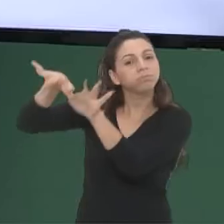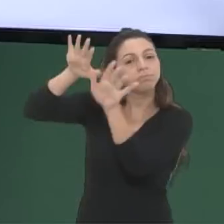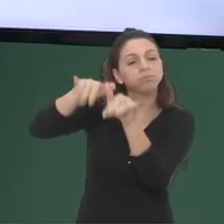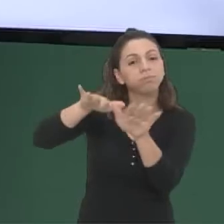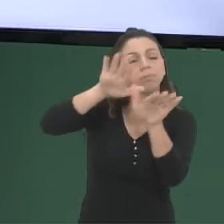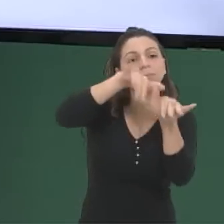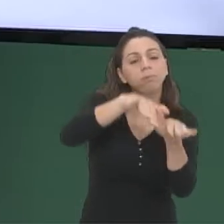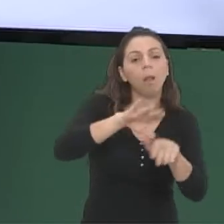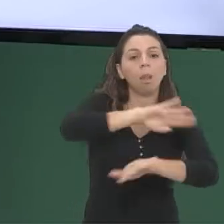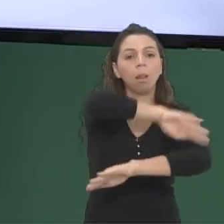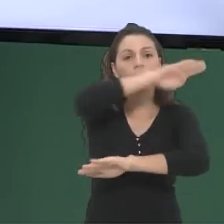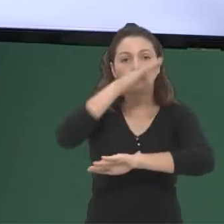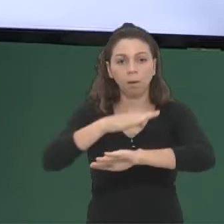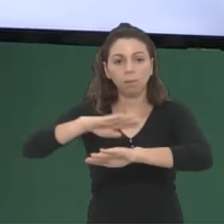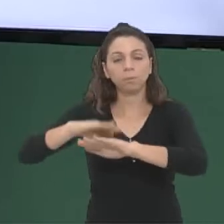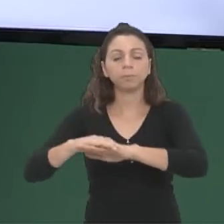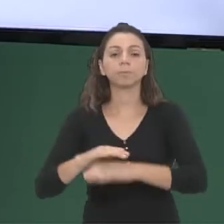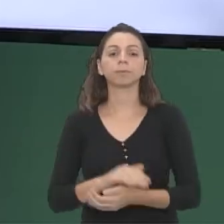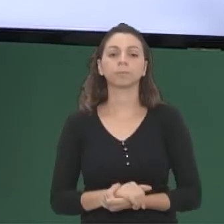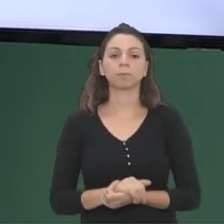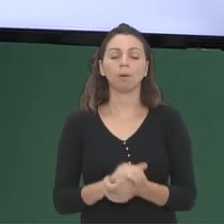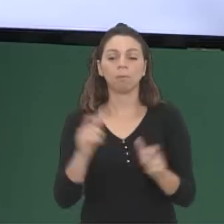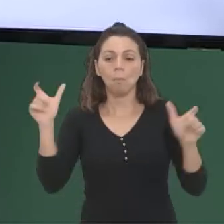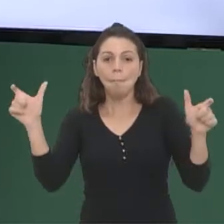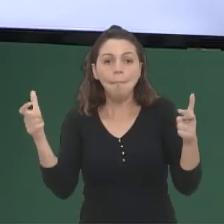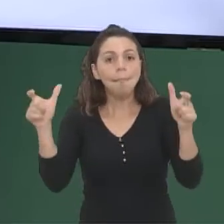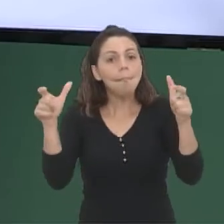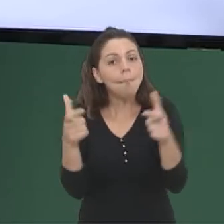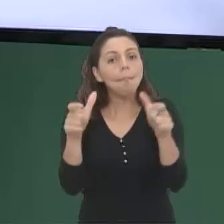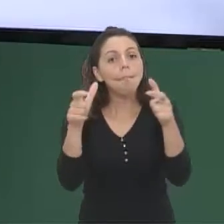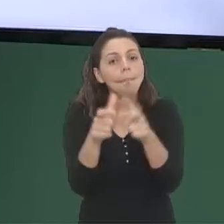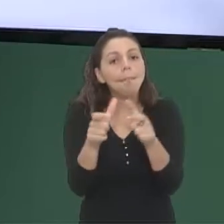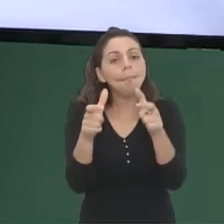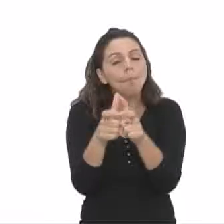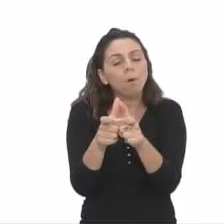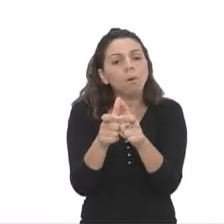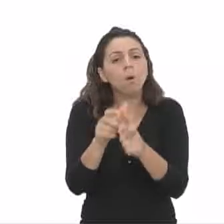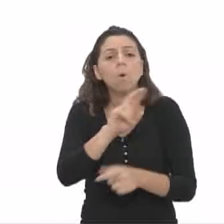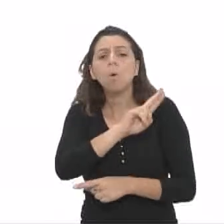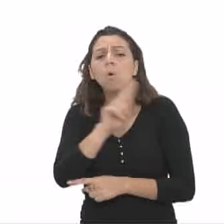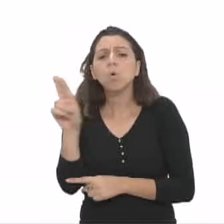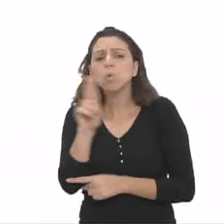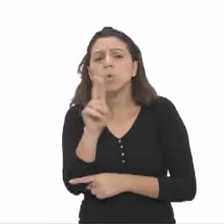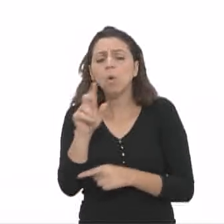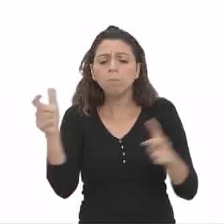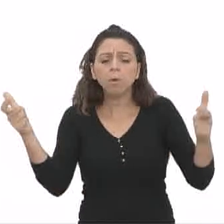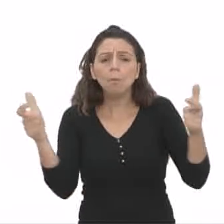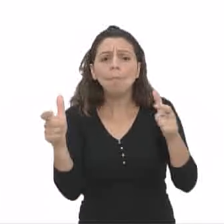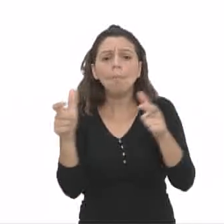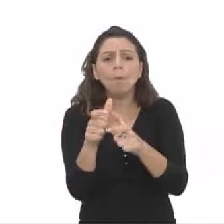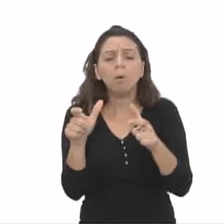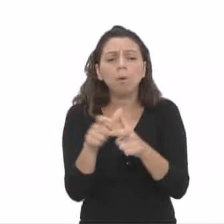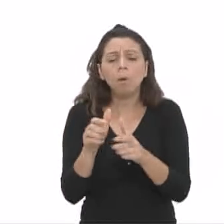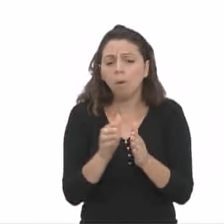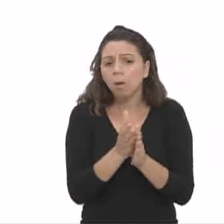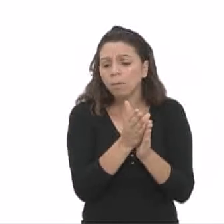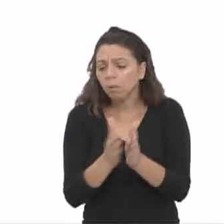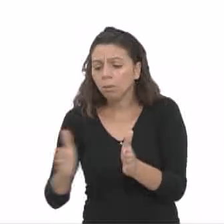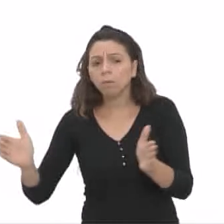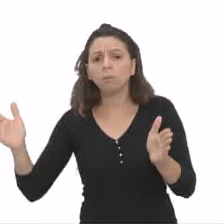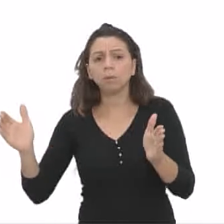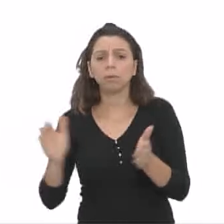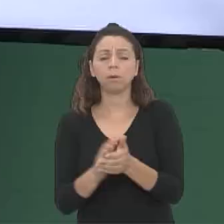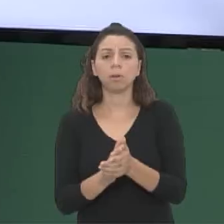ilha reduziu seu tamanho ao longo do tempo. Que nome recebe esse processo? Então você vai copiar